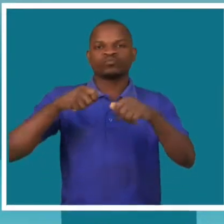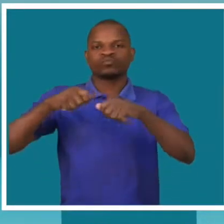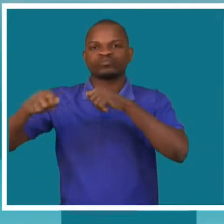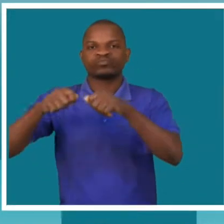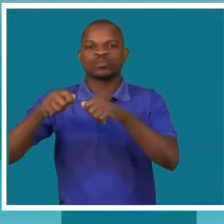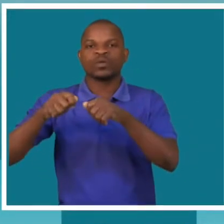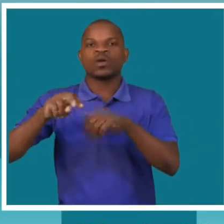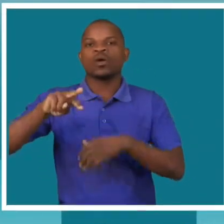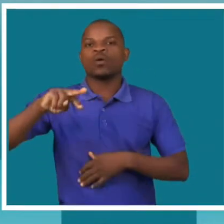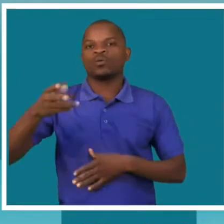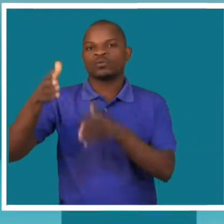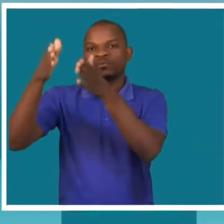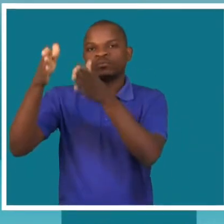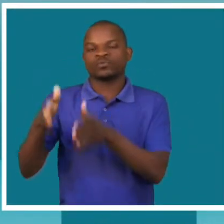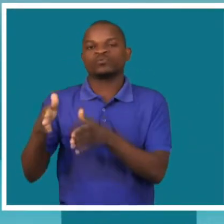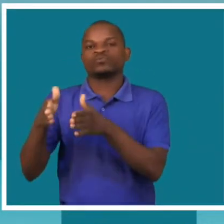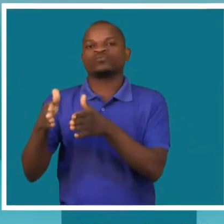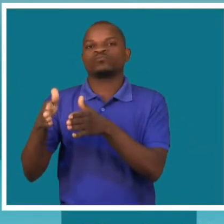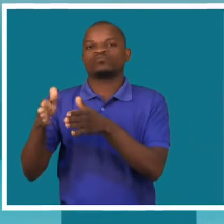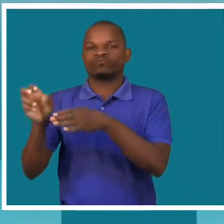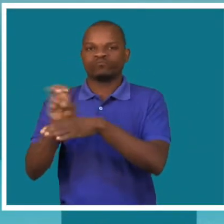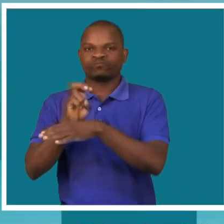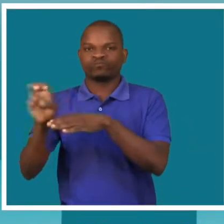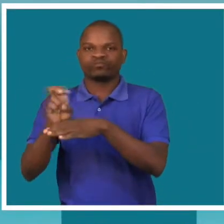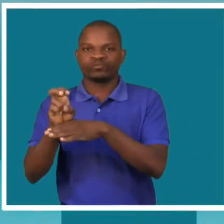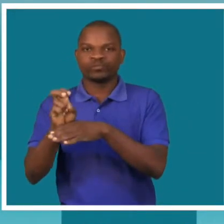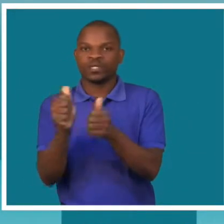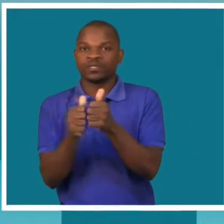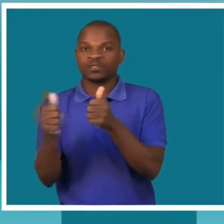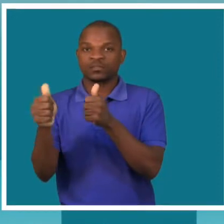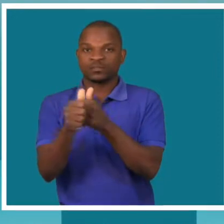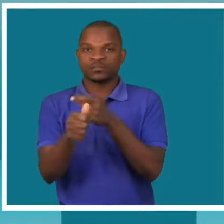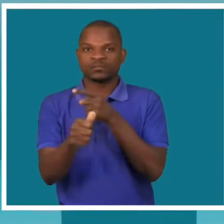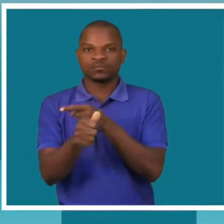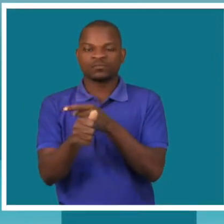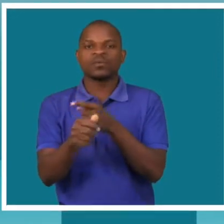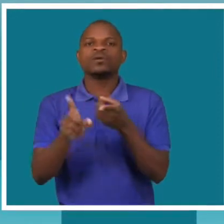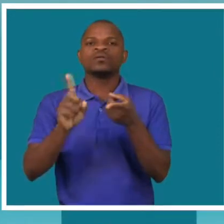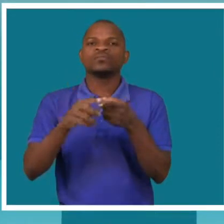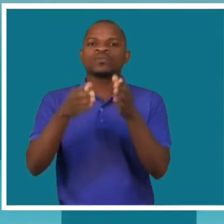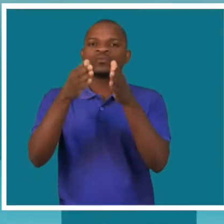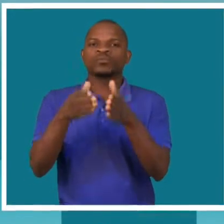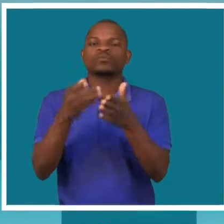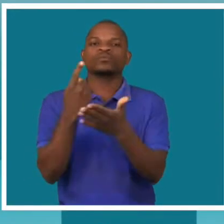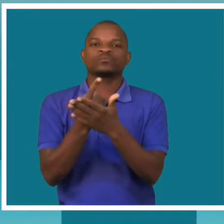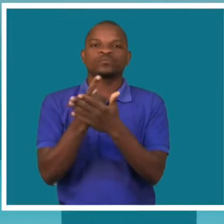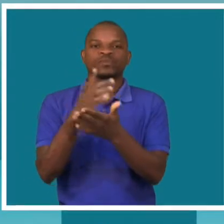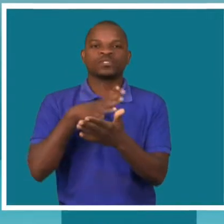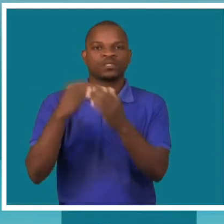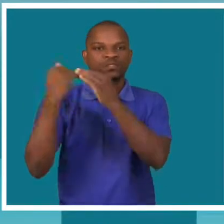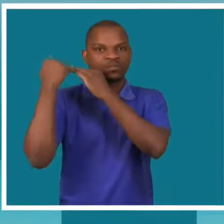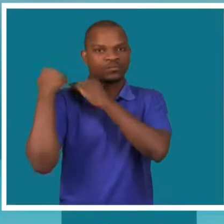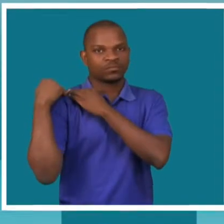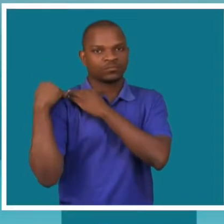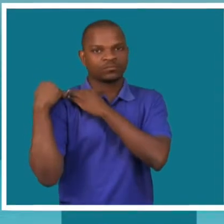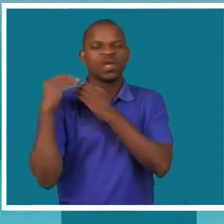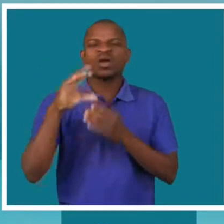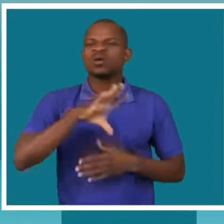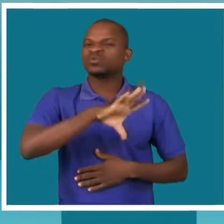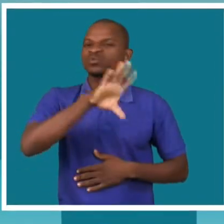questões administrativas, quem deve tratar naturalmente é o agente. O mesmo agente tem essas tarefas.